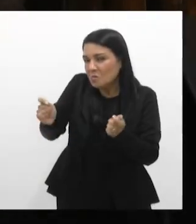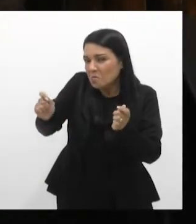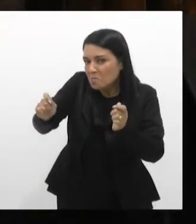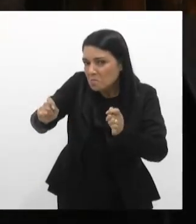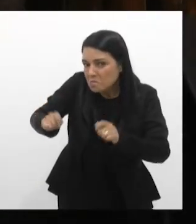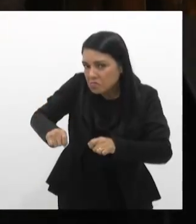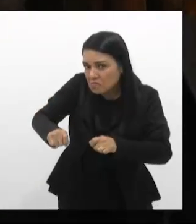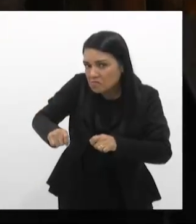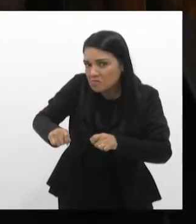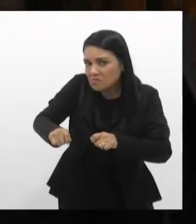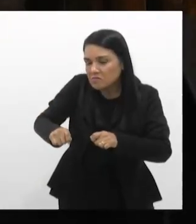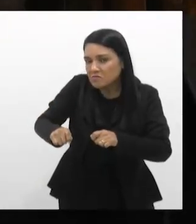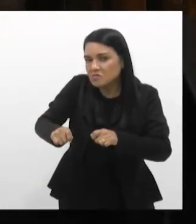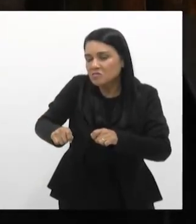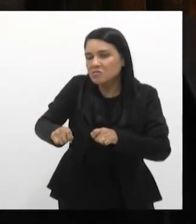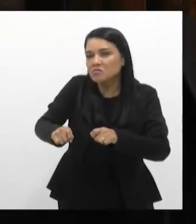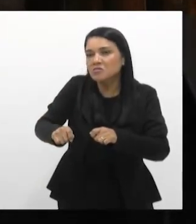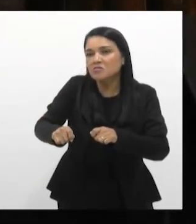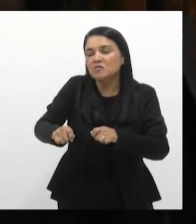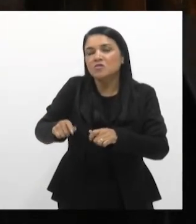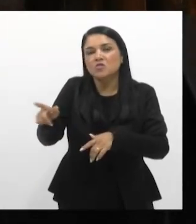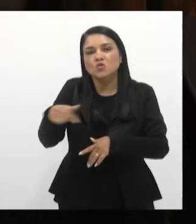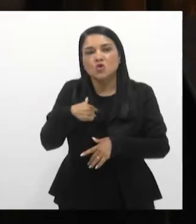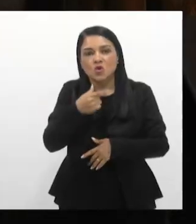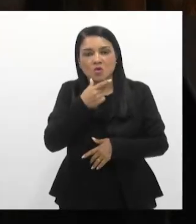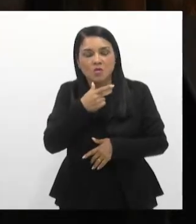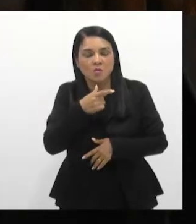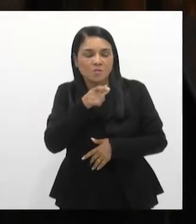possível, e aí, quando esse morador vai ter a